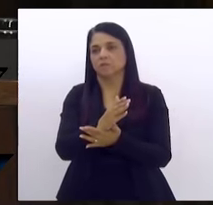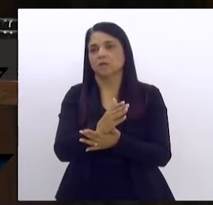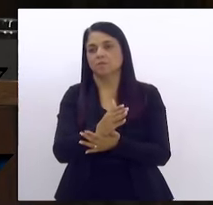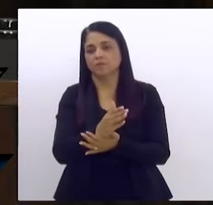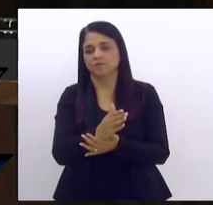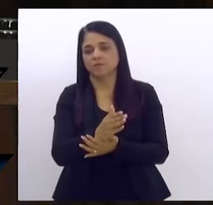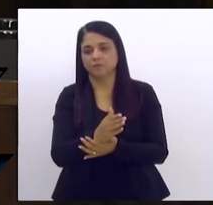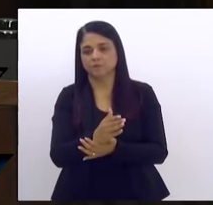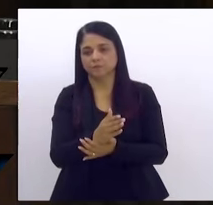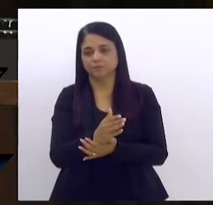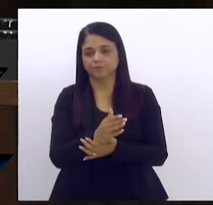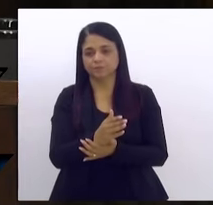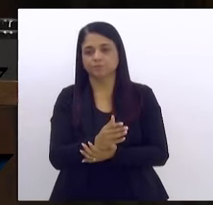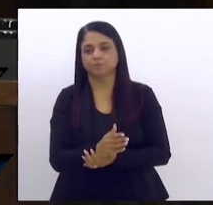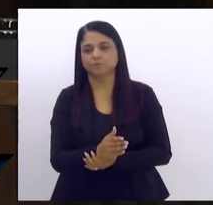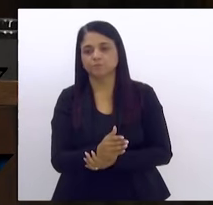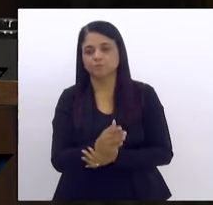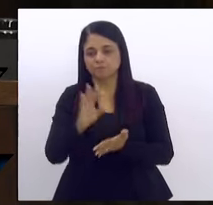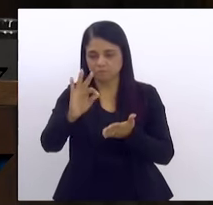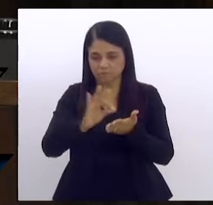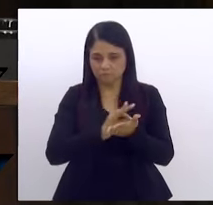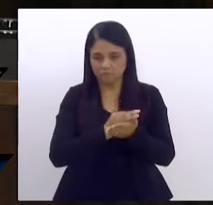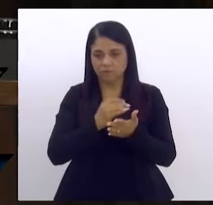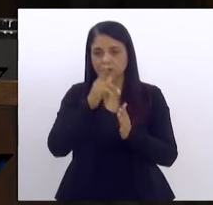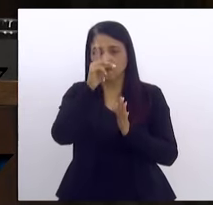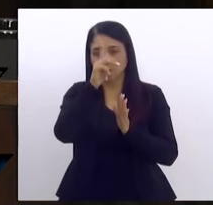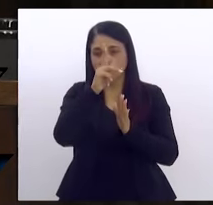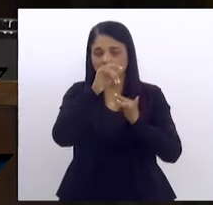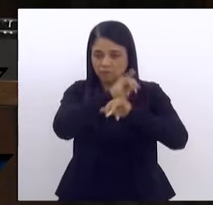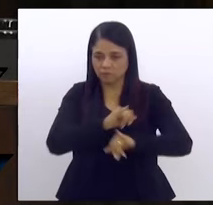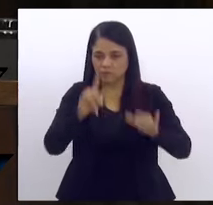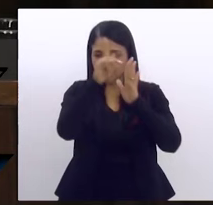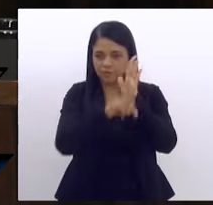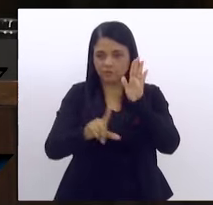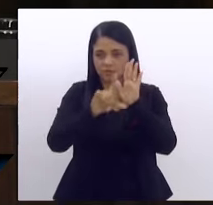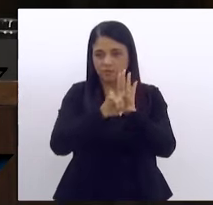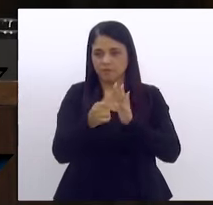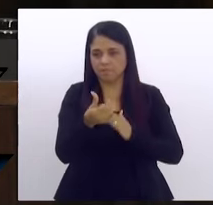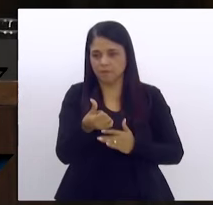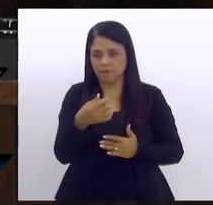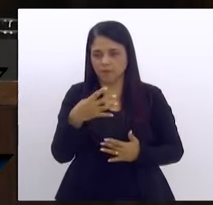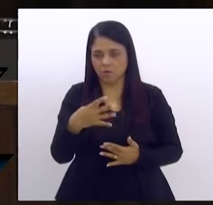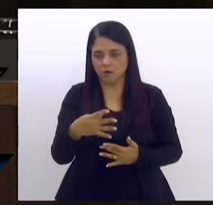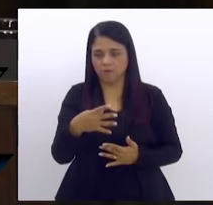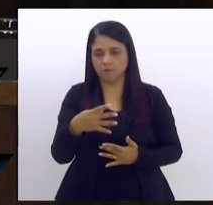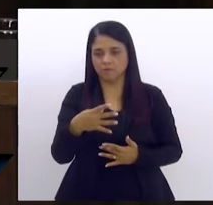estão, aprovado, vai autógrafo. Anuncio, projeto de lei